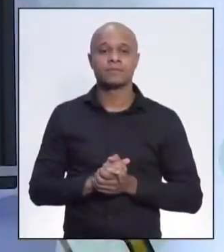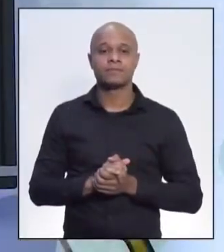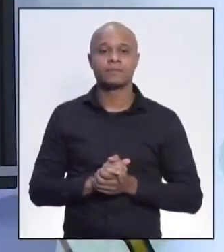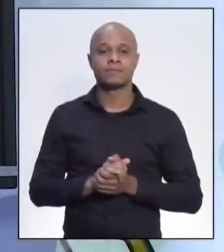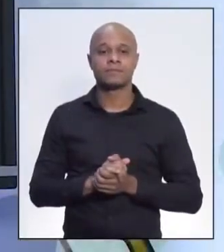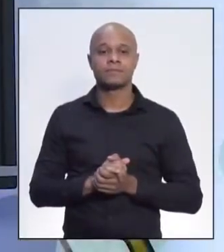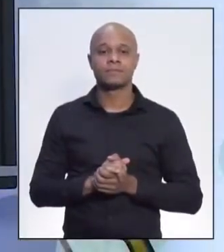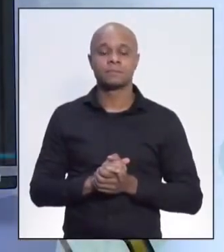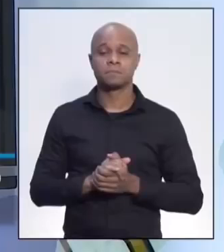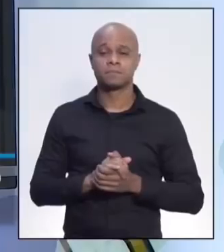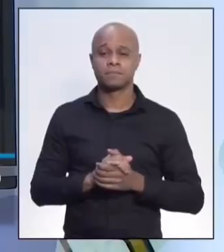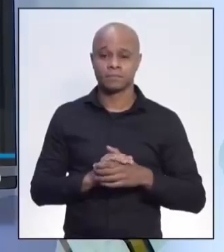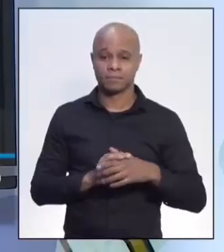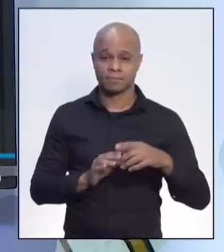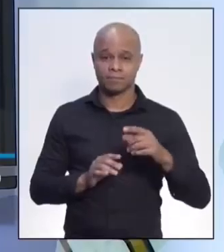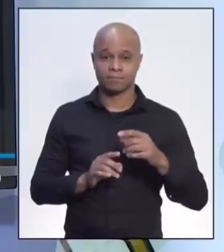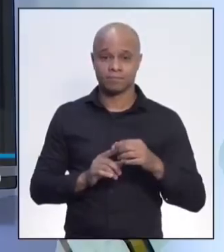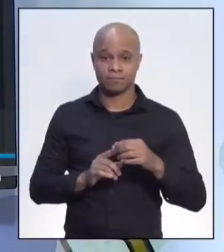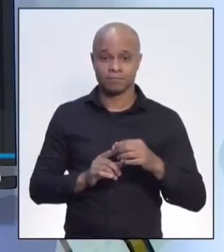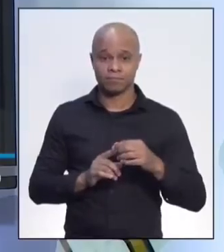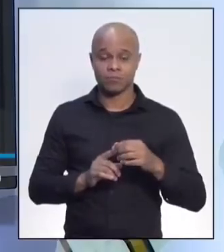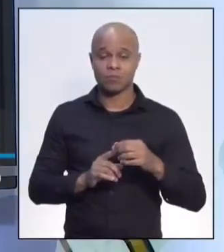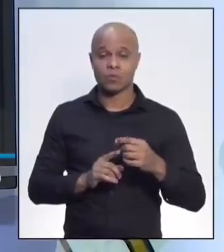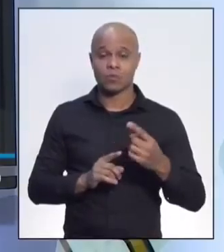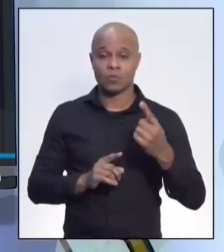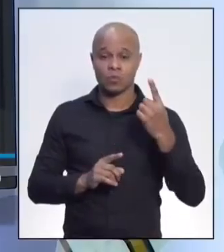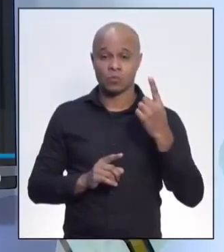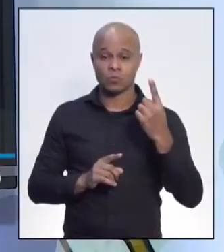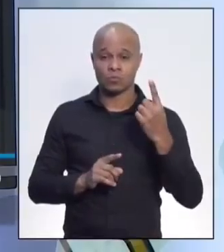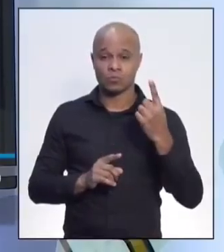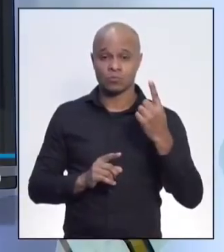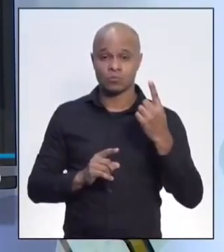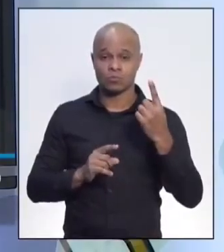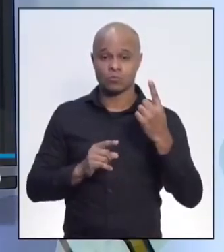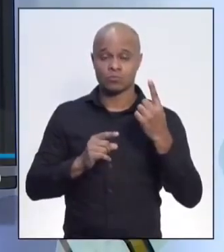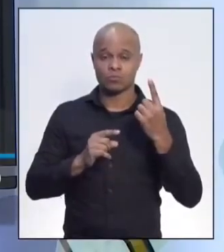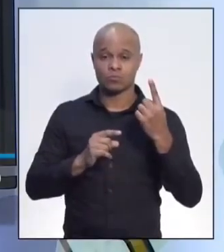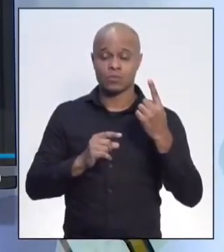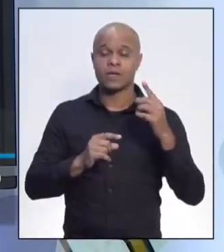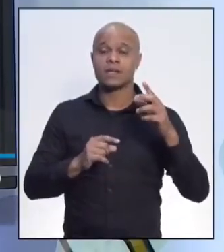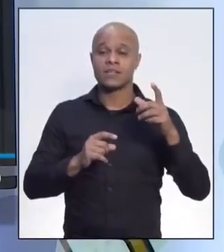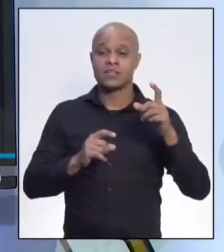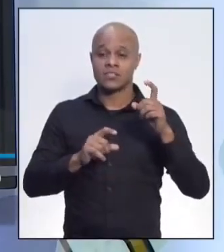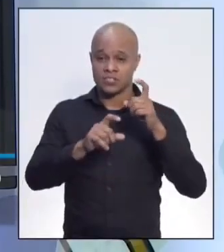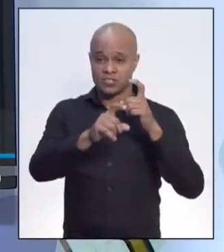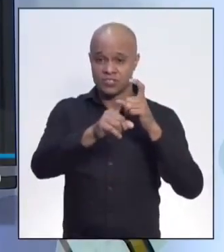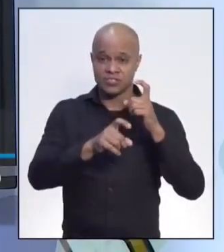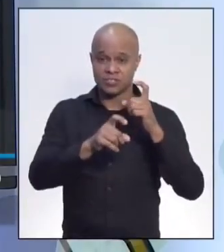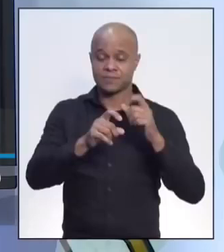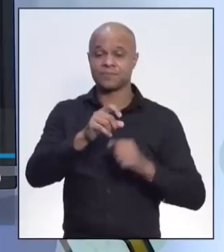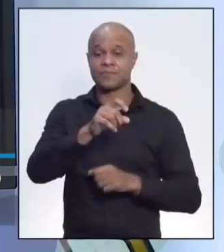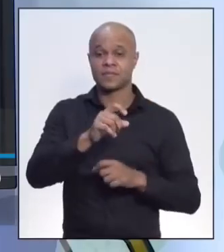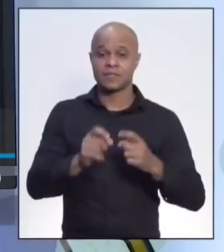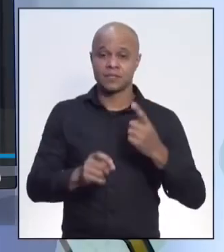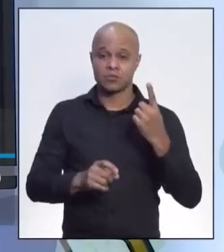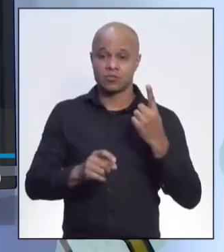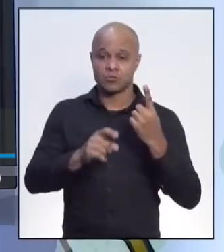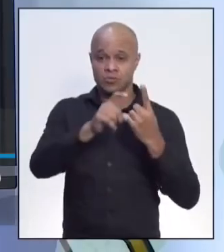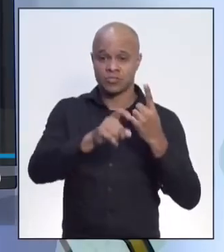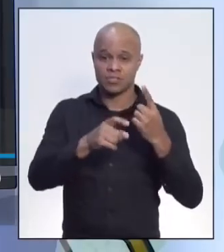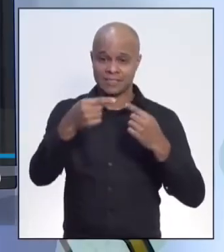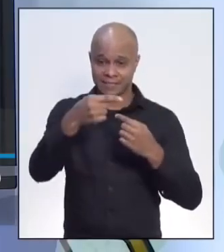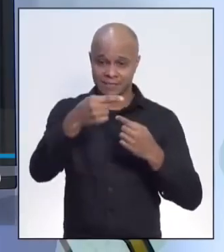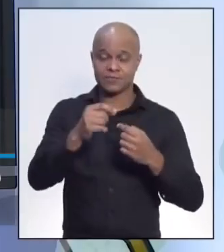do x com 1 negativo do y. Então, eu vou achar lá a